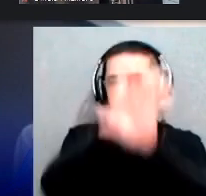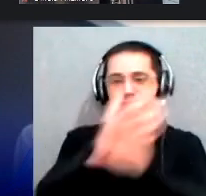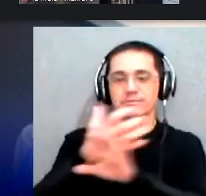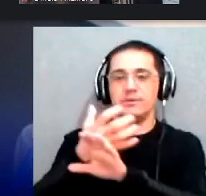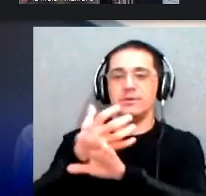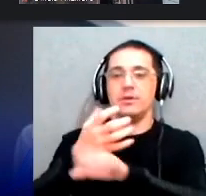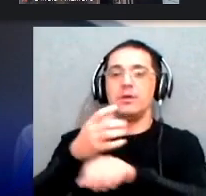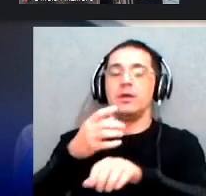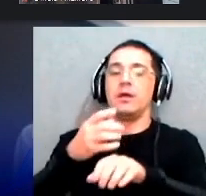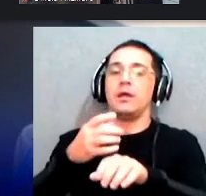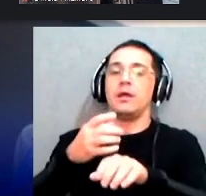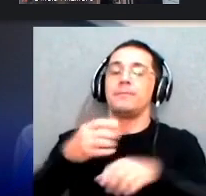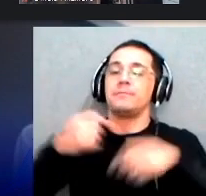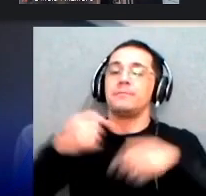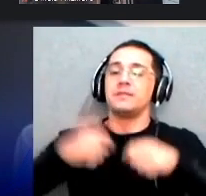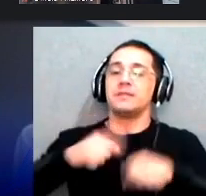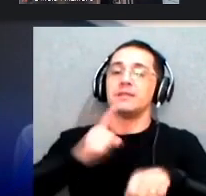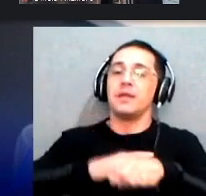processo.